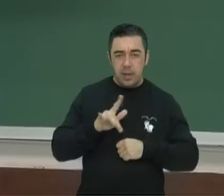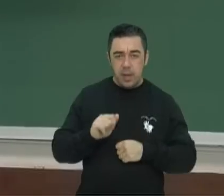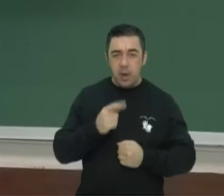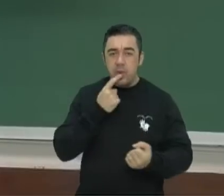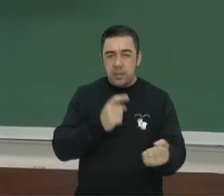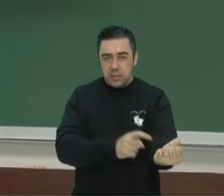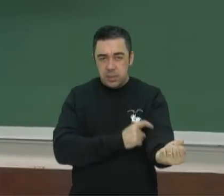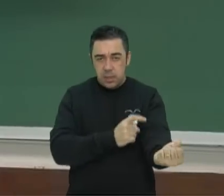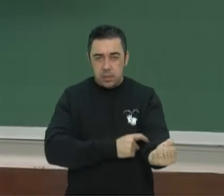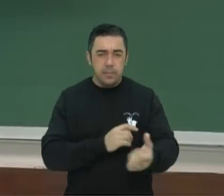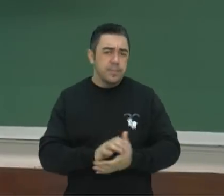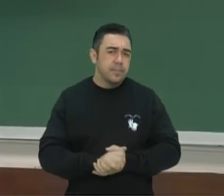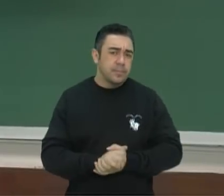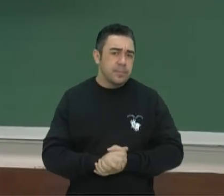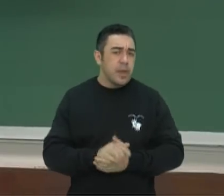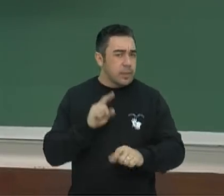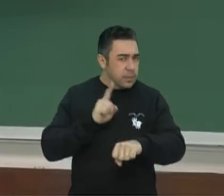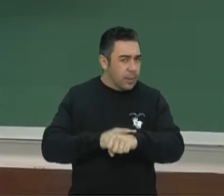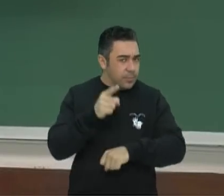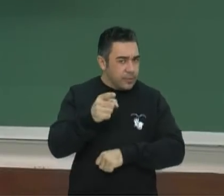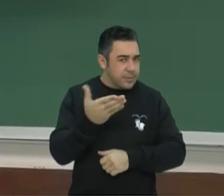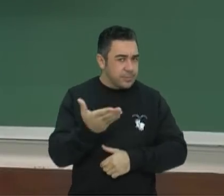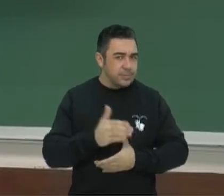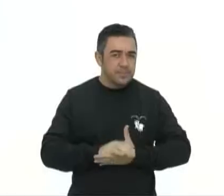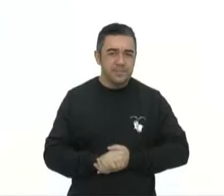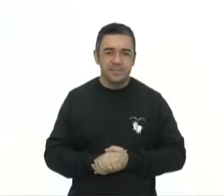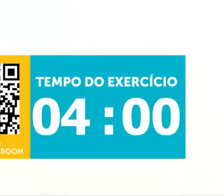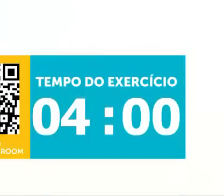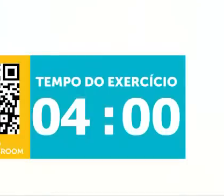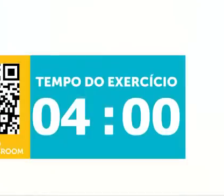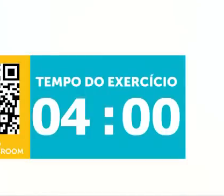e sanguíneo. Mais um tempinho aí para vocês resolverem.